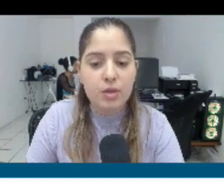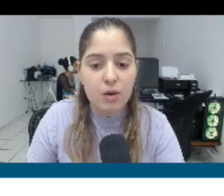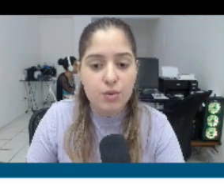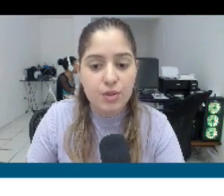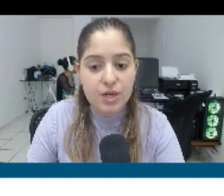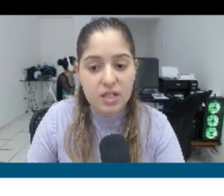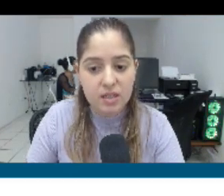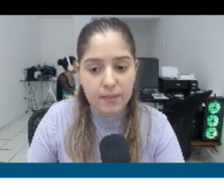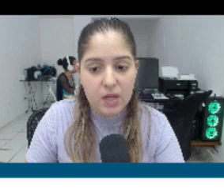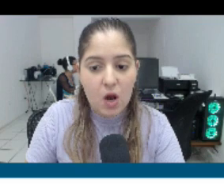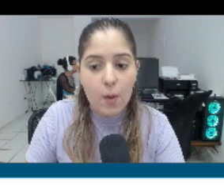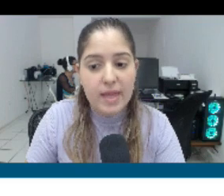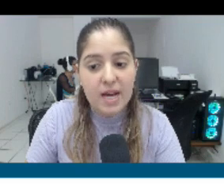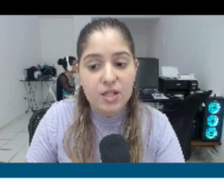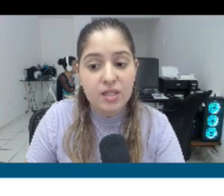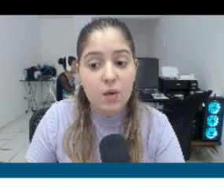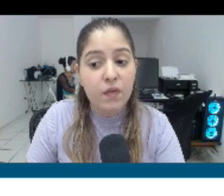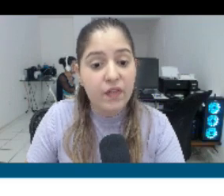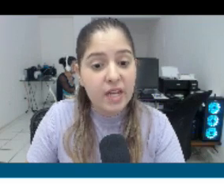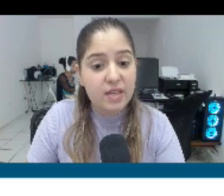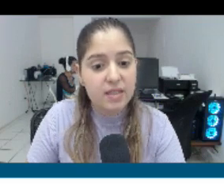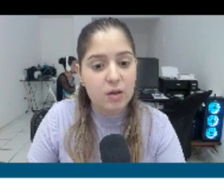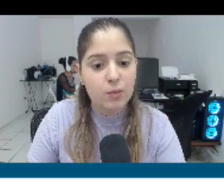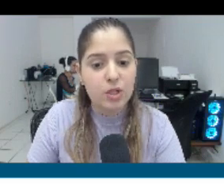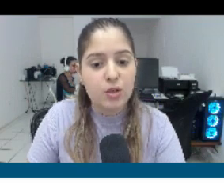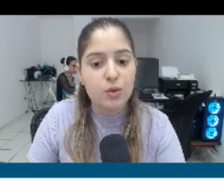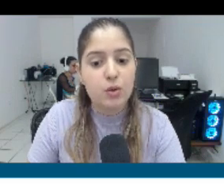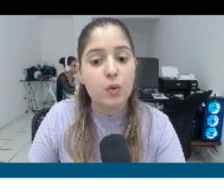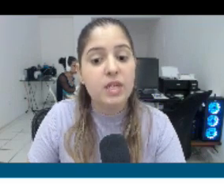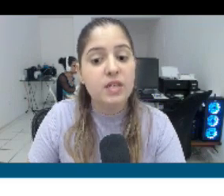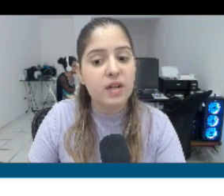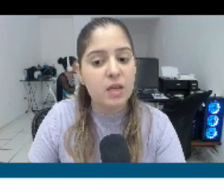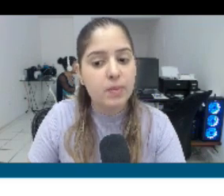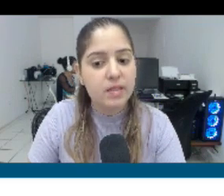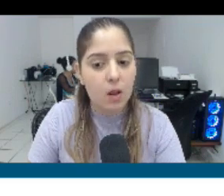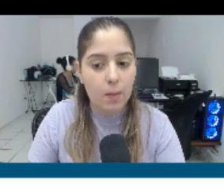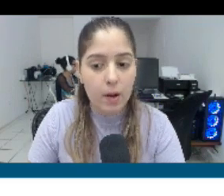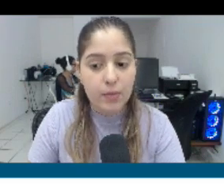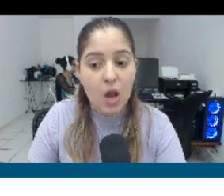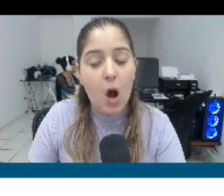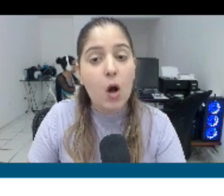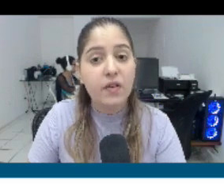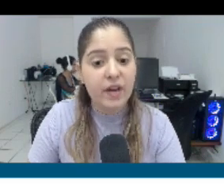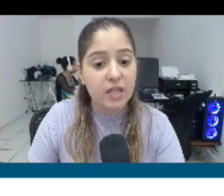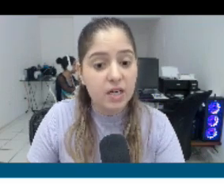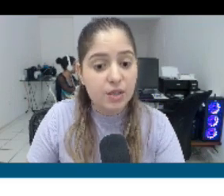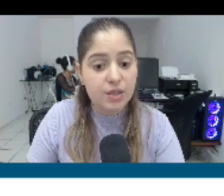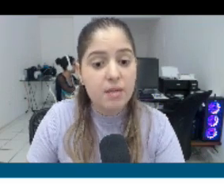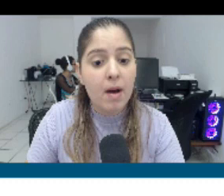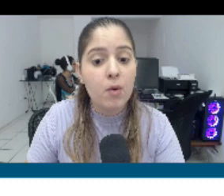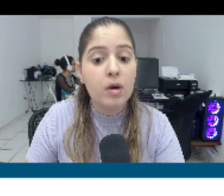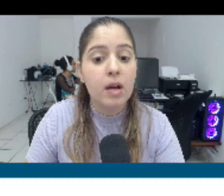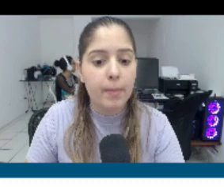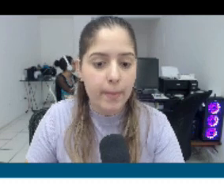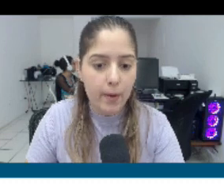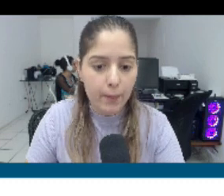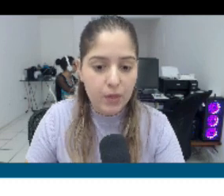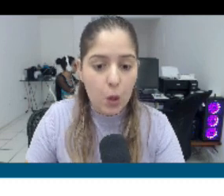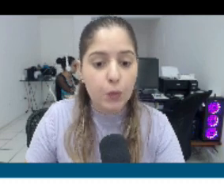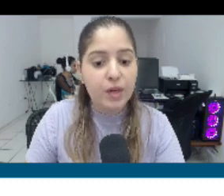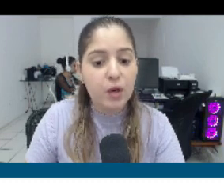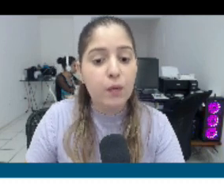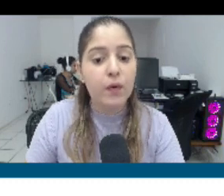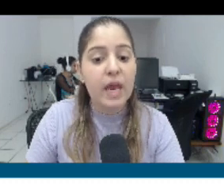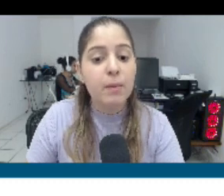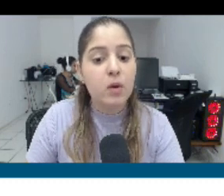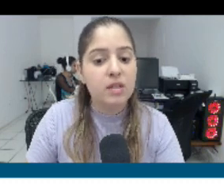Superior Tribunal de Justiça. Homenagens são feitas aos ministros Luiz Felipe Salomão, Og Fernandes e Mauro Campbell.